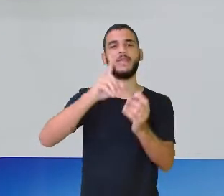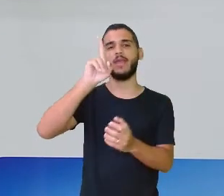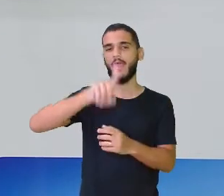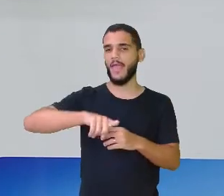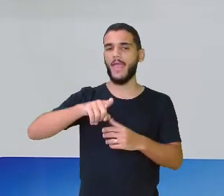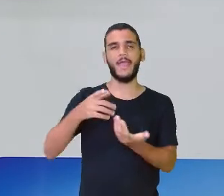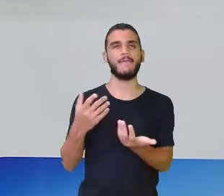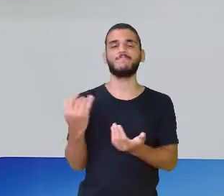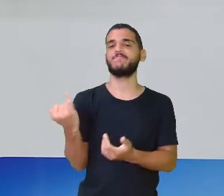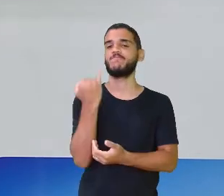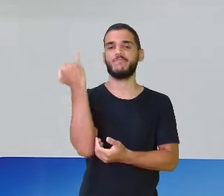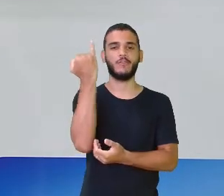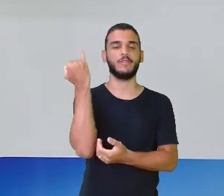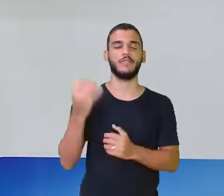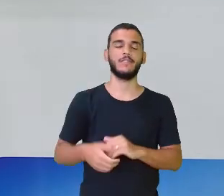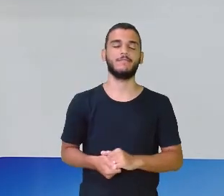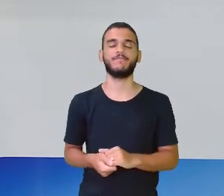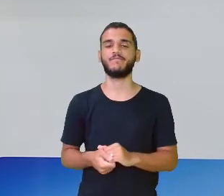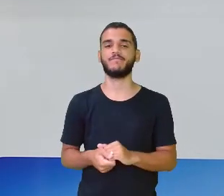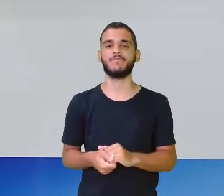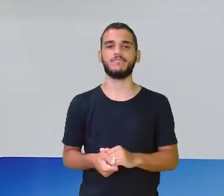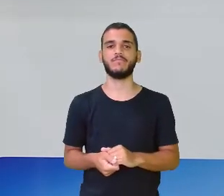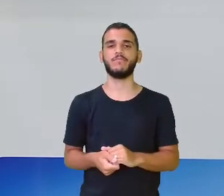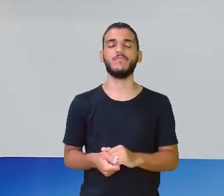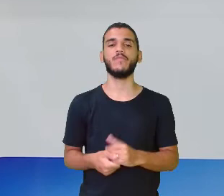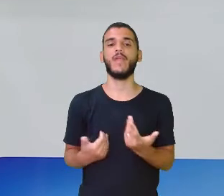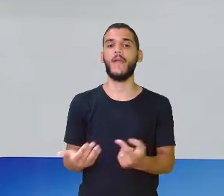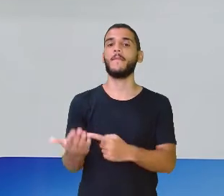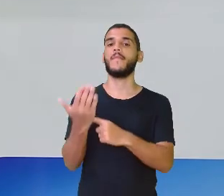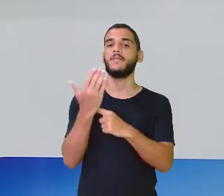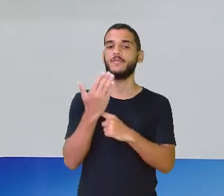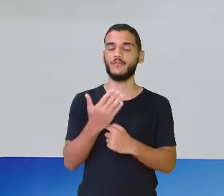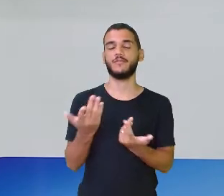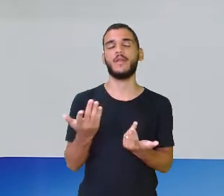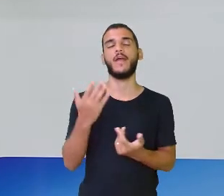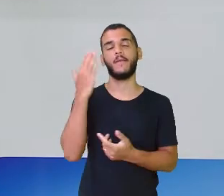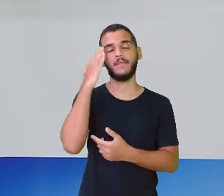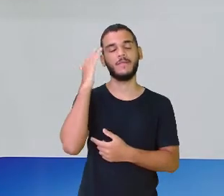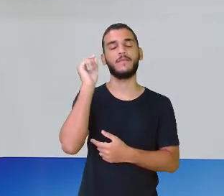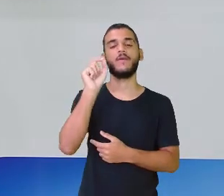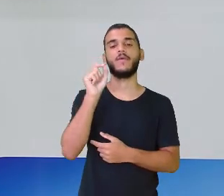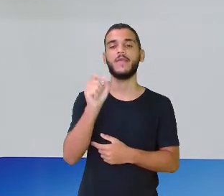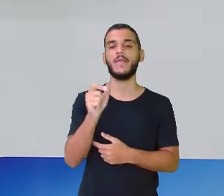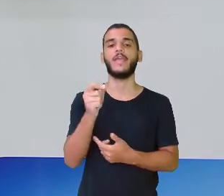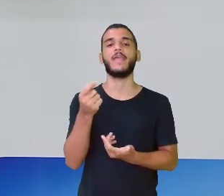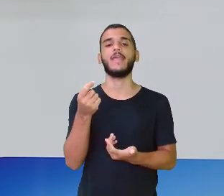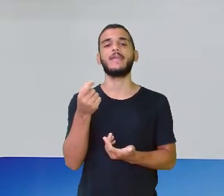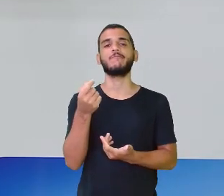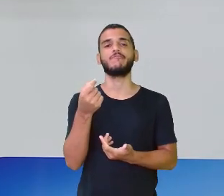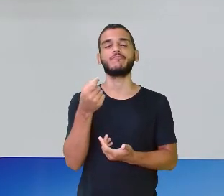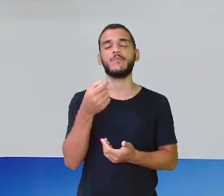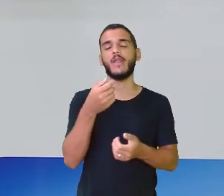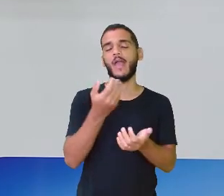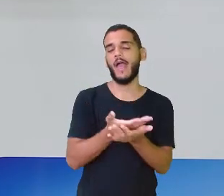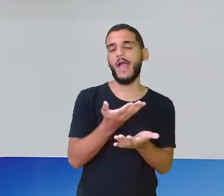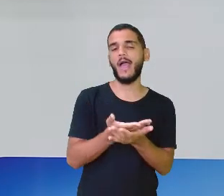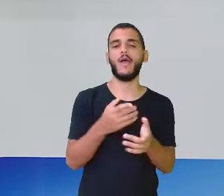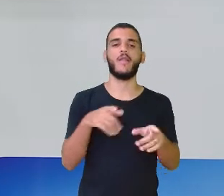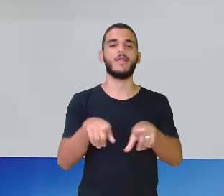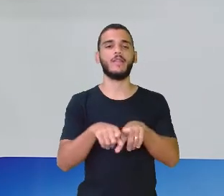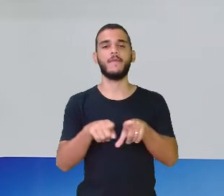diferença. Para me ajudar, para eu saber o que é que você está achando da aula, para eu receber o teu